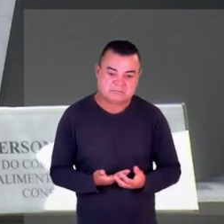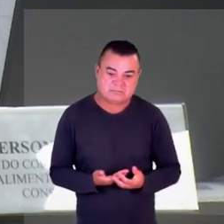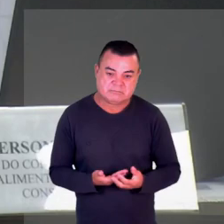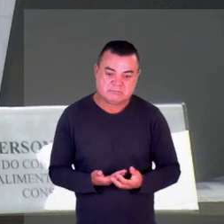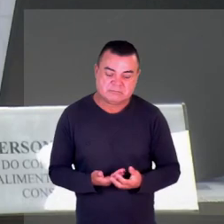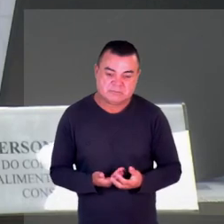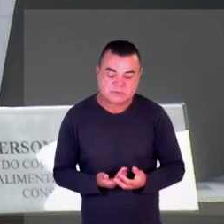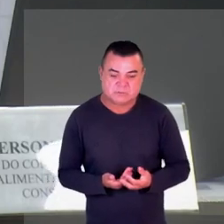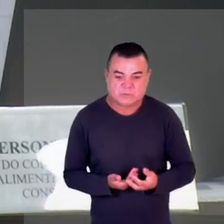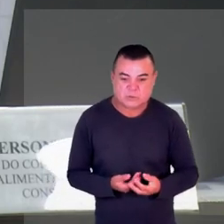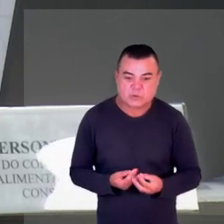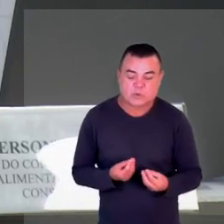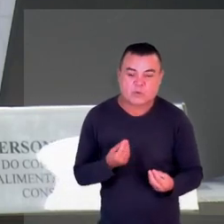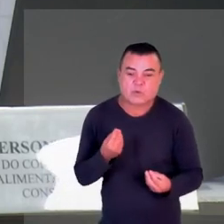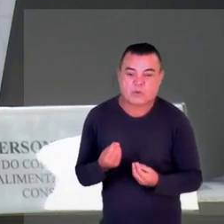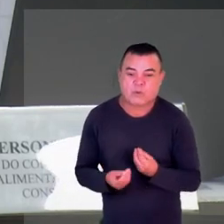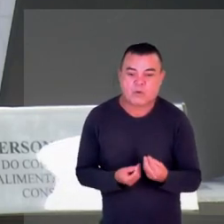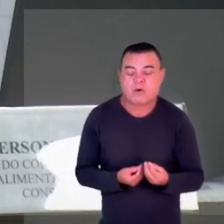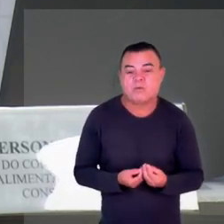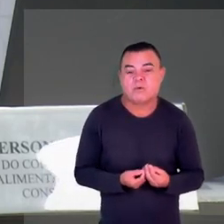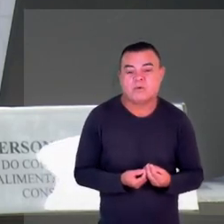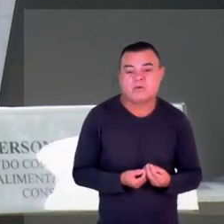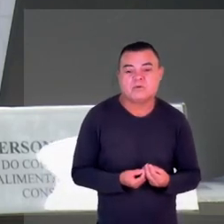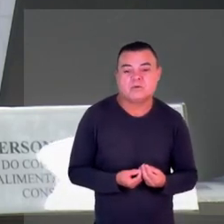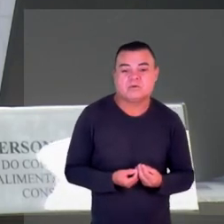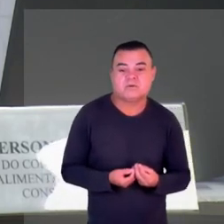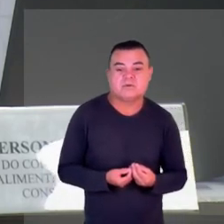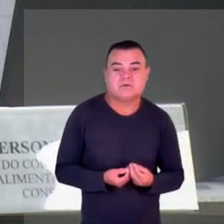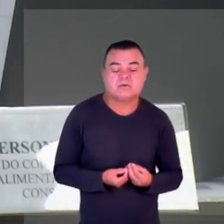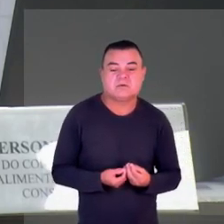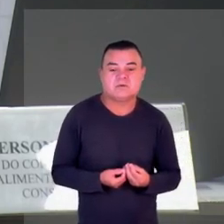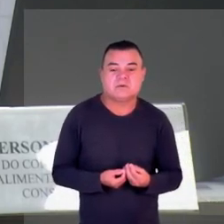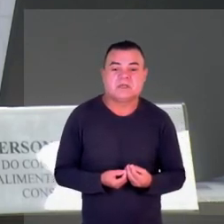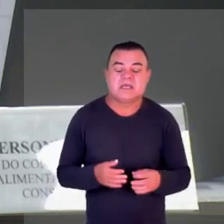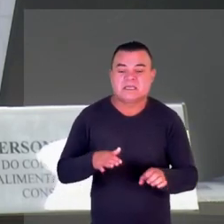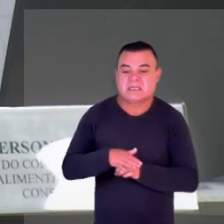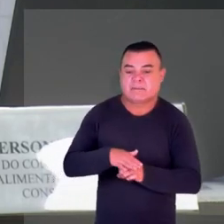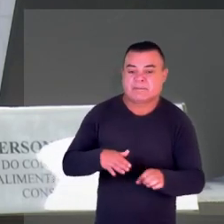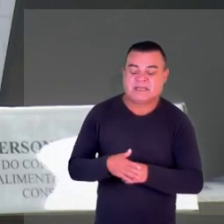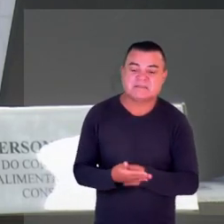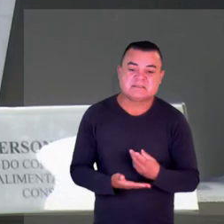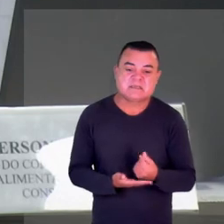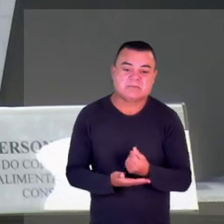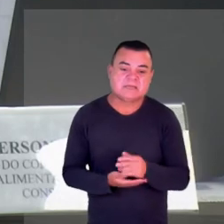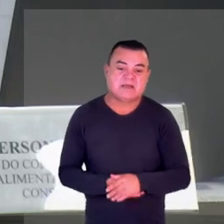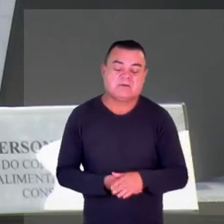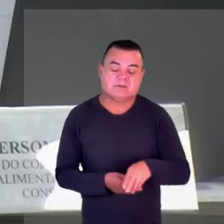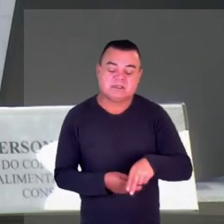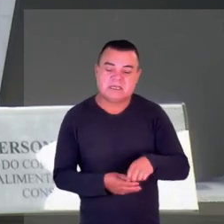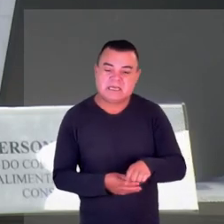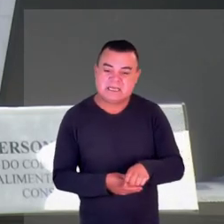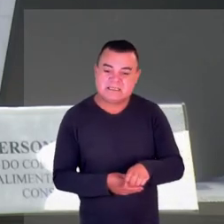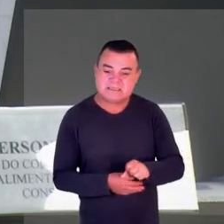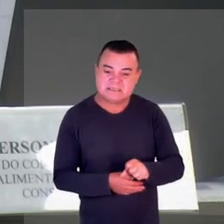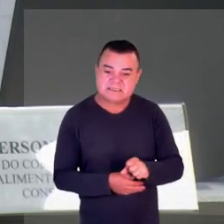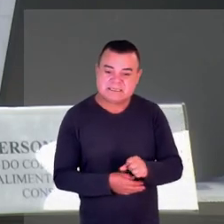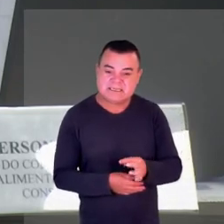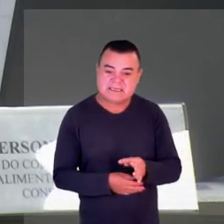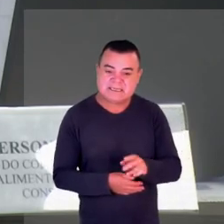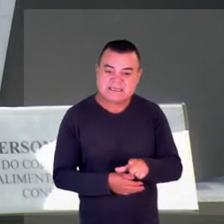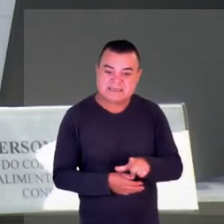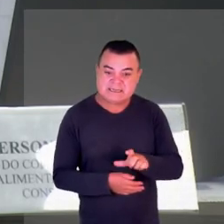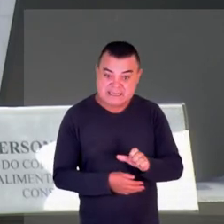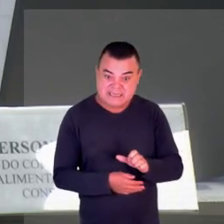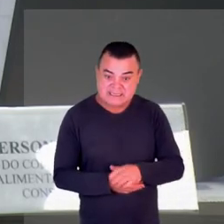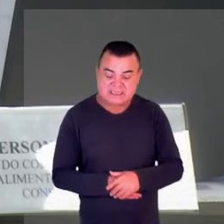agentes do Capital vamos dizer assim tem feito a Nestle a Monsanto a bungi por exemplo a Monsanto é cada vez